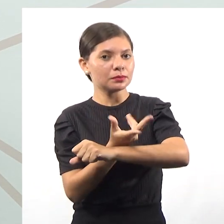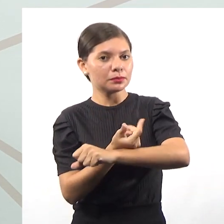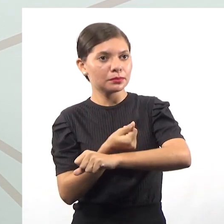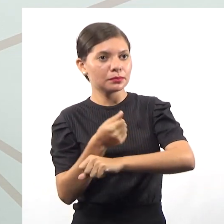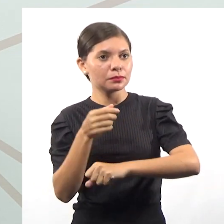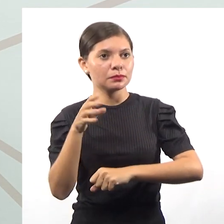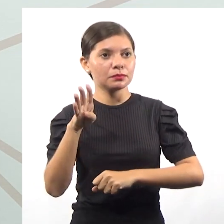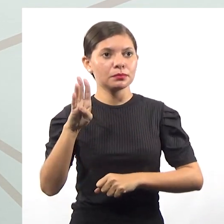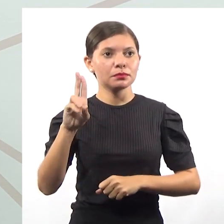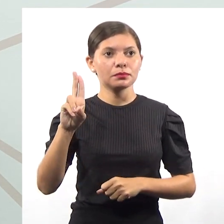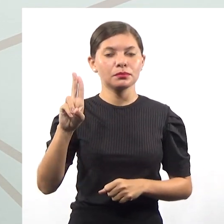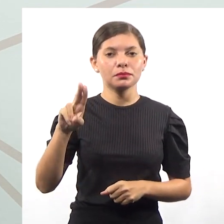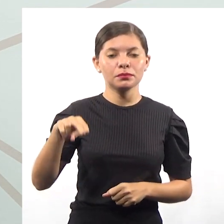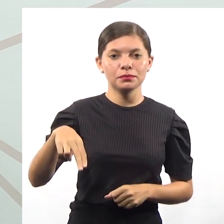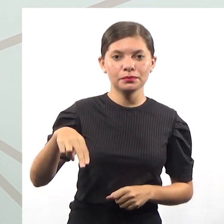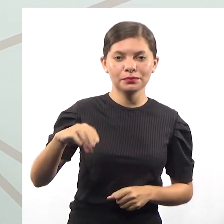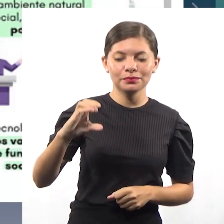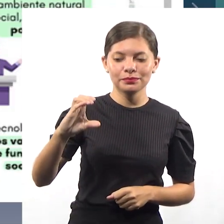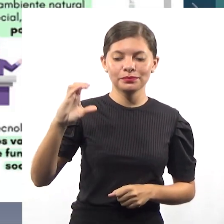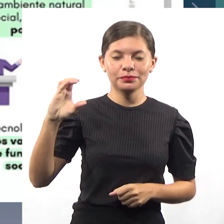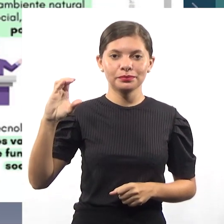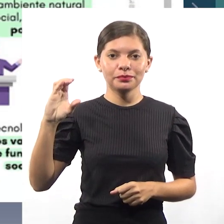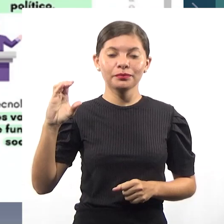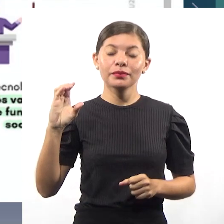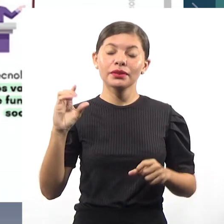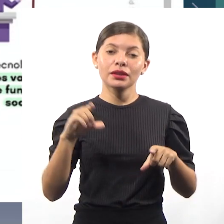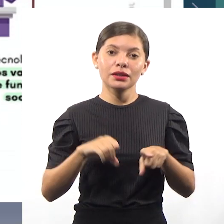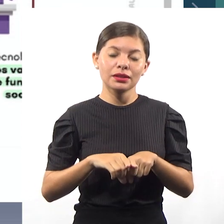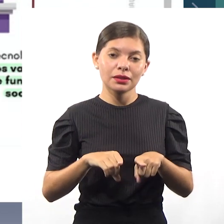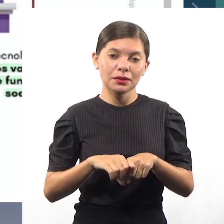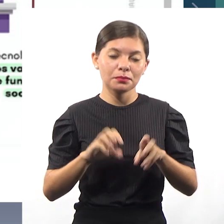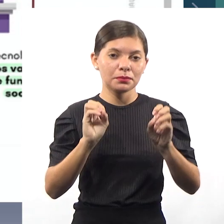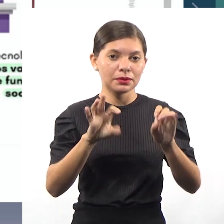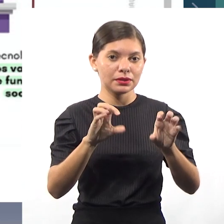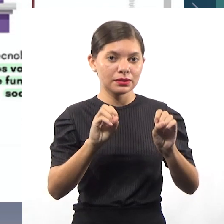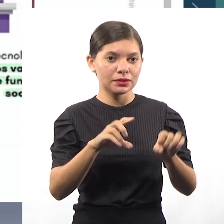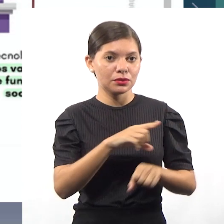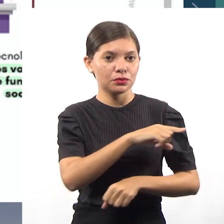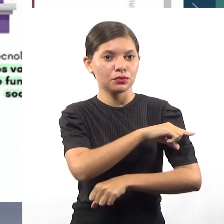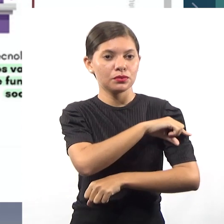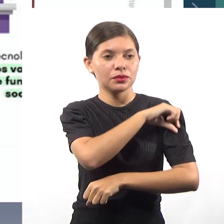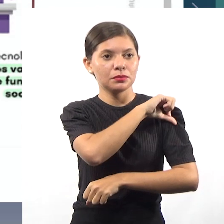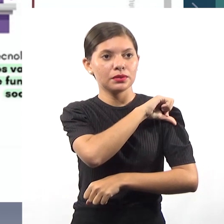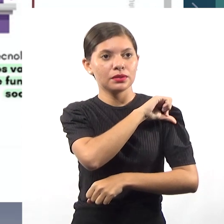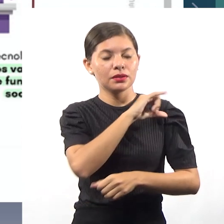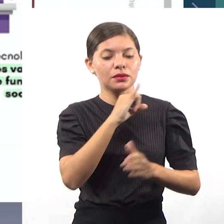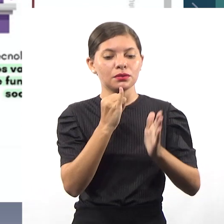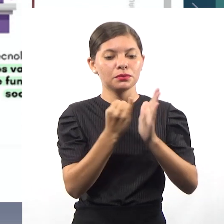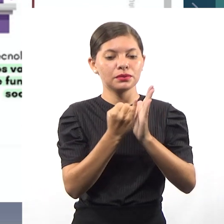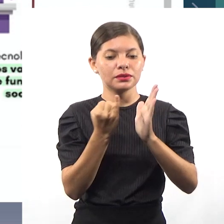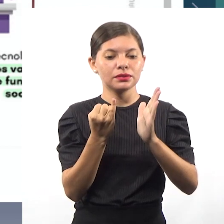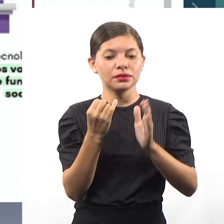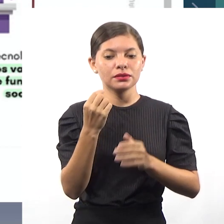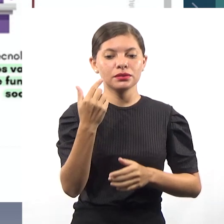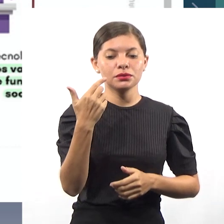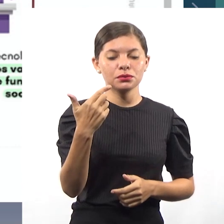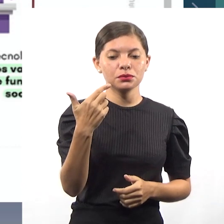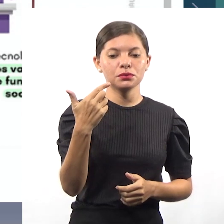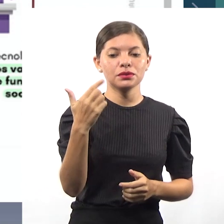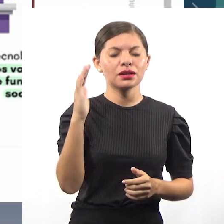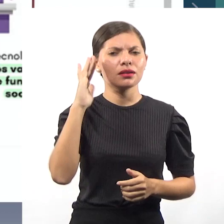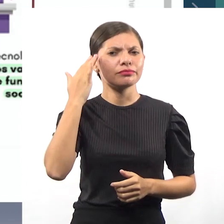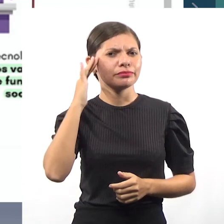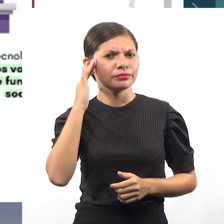habilidades lá na BNCC, ok? Outra questão sobre o ensino fundamental é o inciso 2, a compreensão